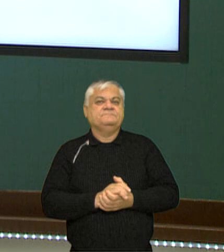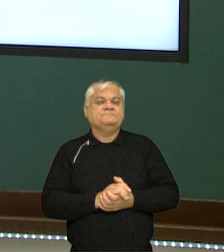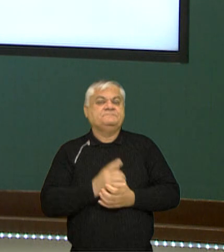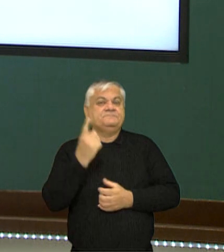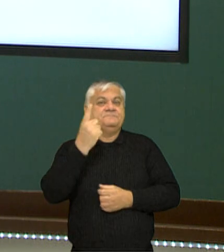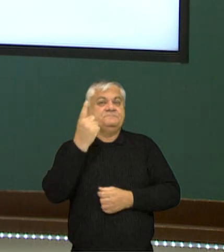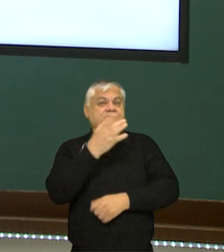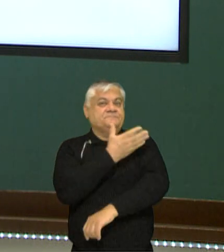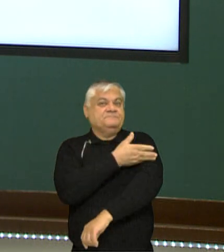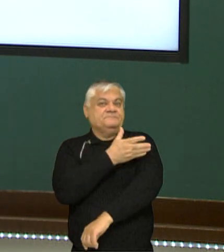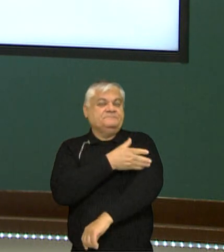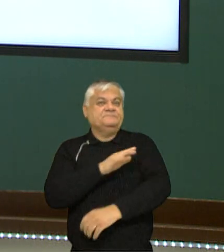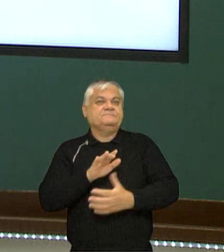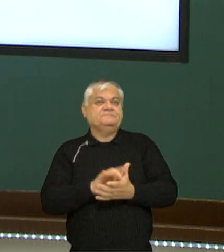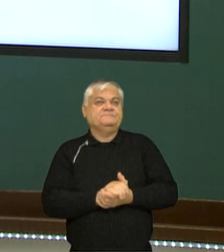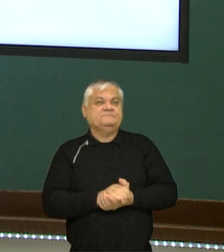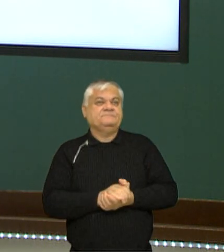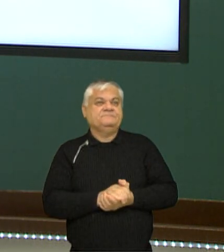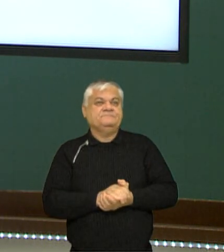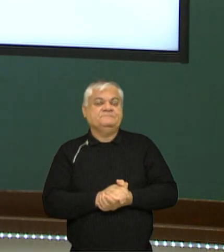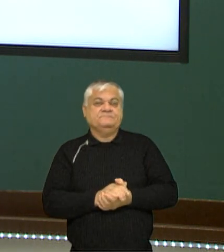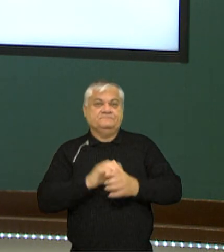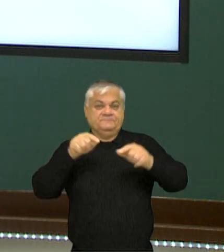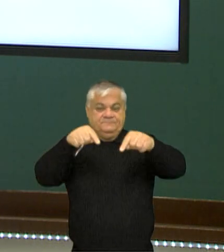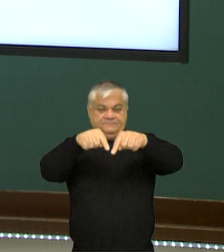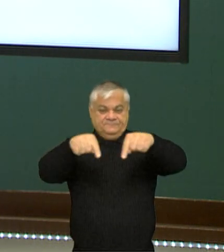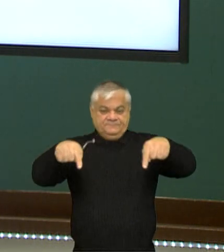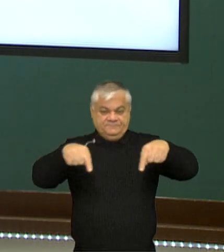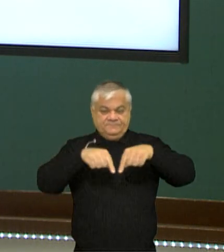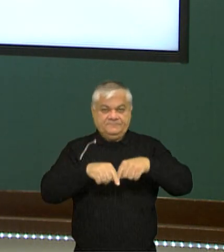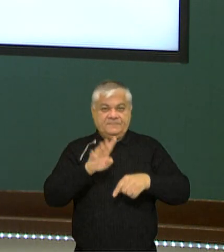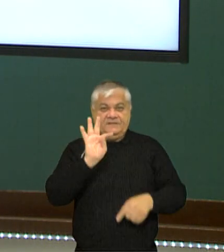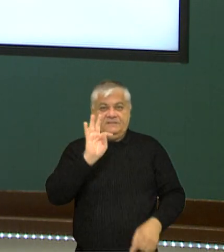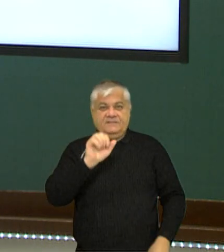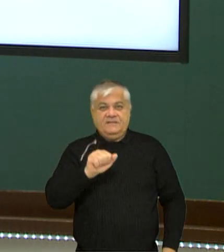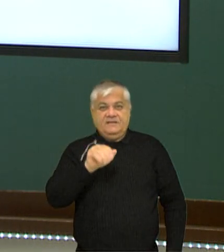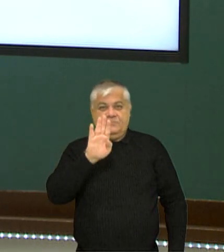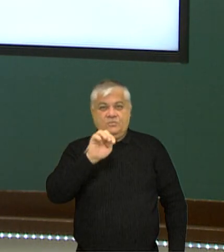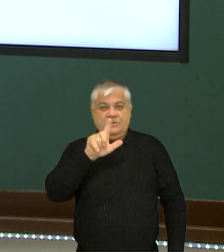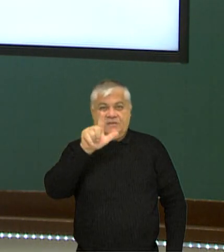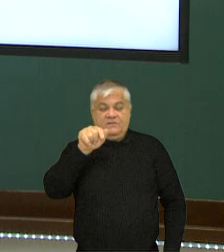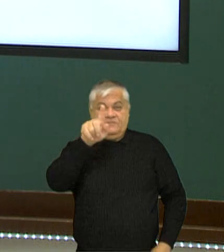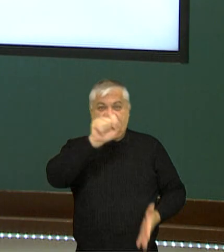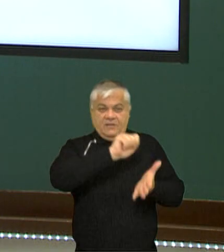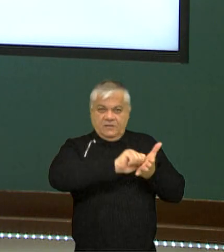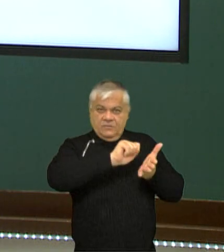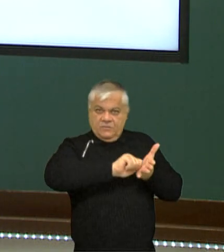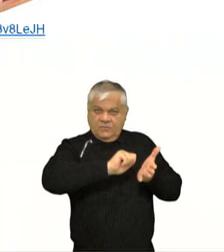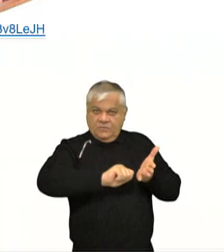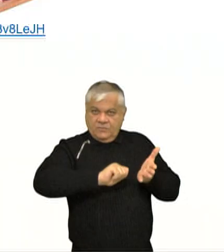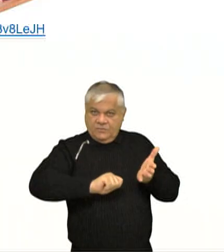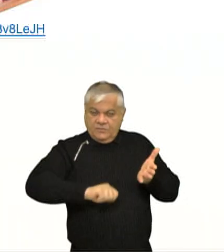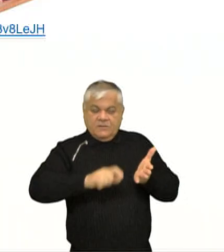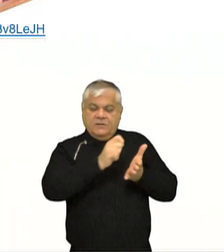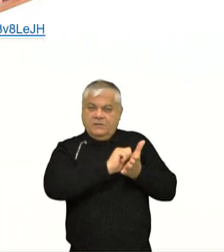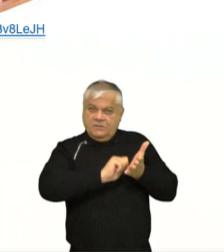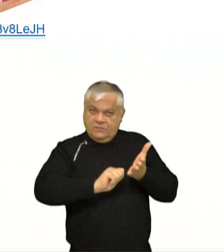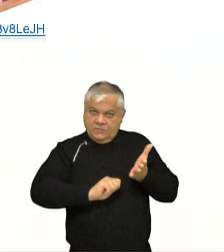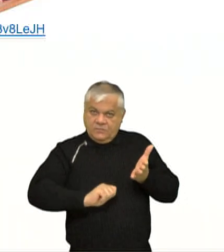Primeiro exercício agora. Como a gente está falando de tabuleiro, eu quero que você anote aí em seu caderno, você faça